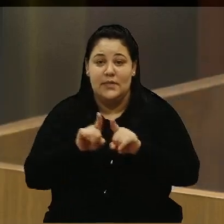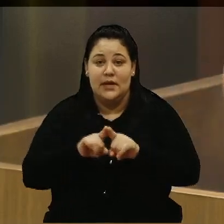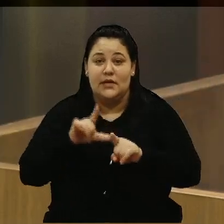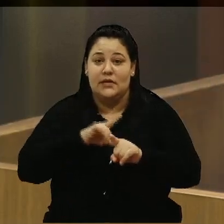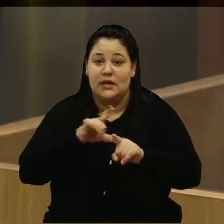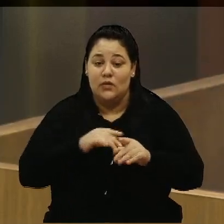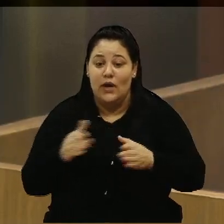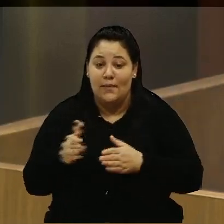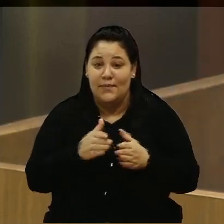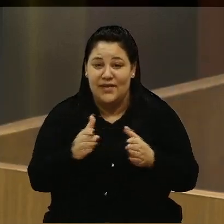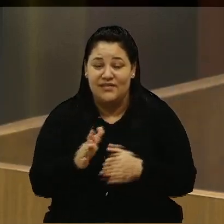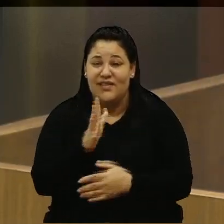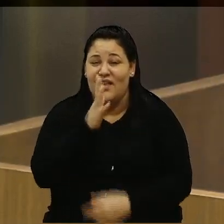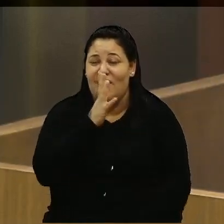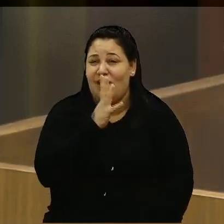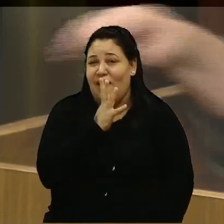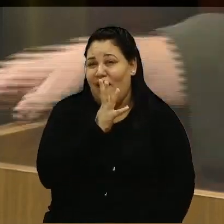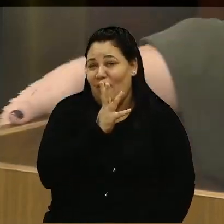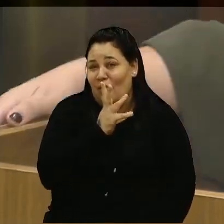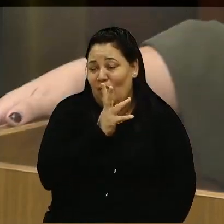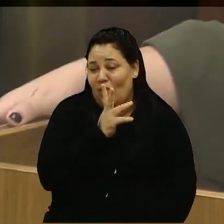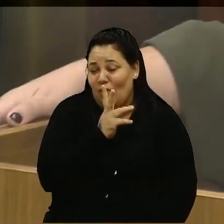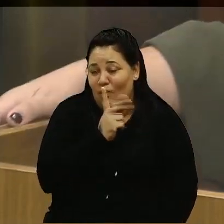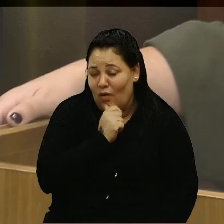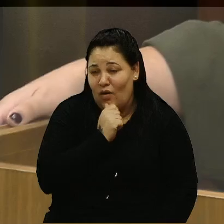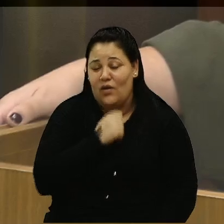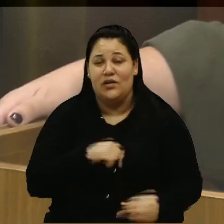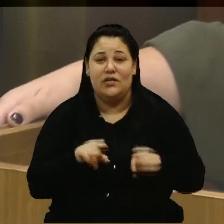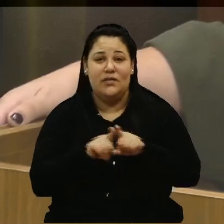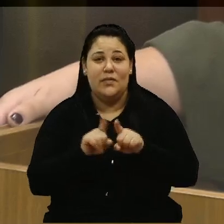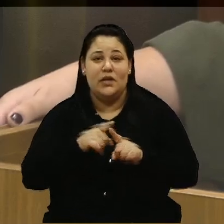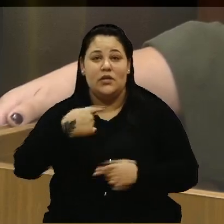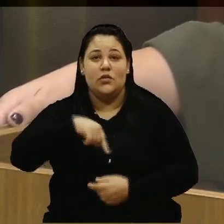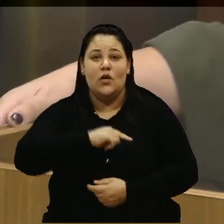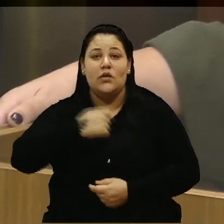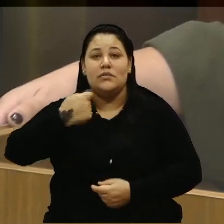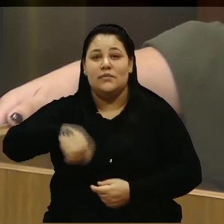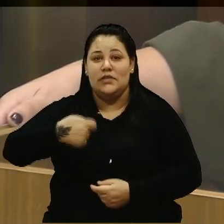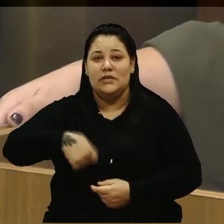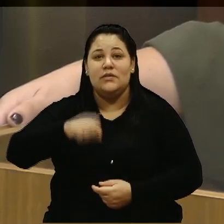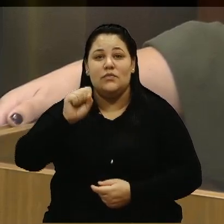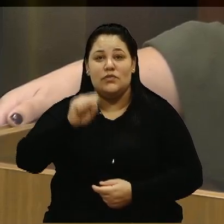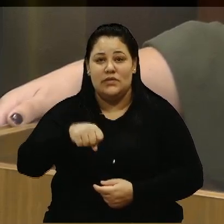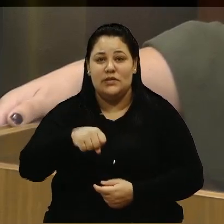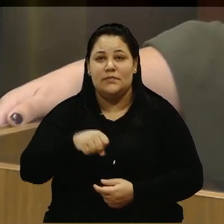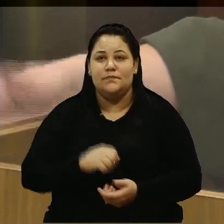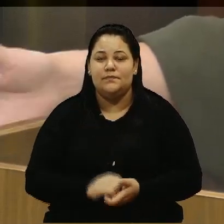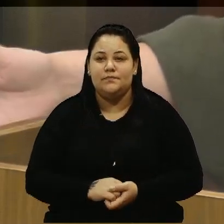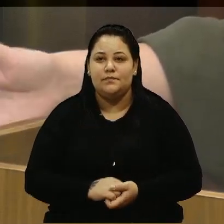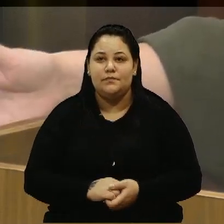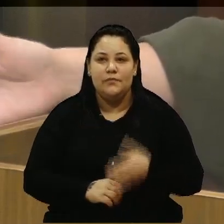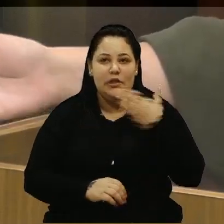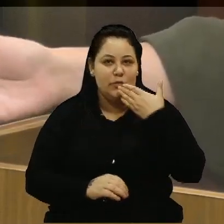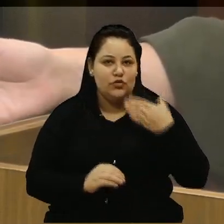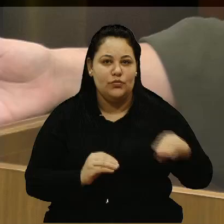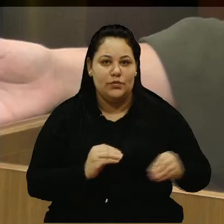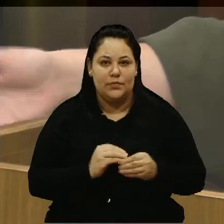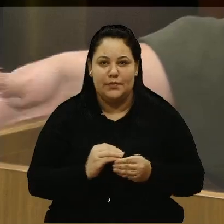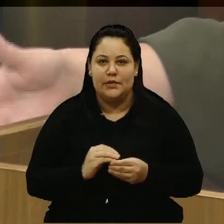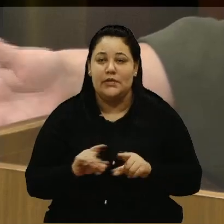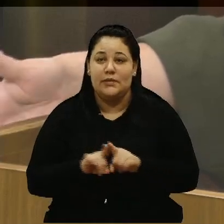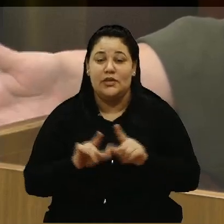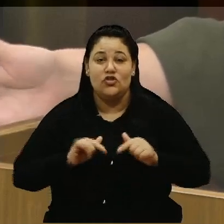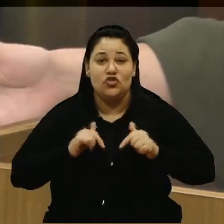caminhando a passos muito lentos e a gente precisa, sim, de ações do